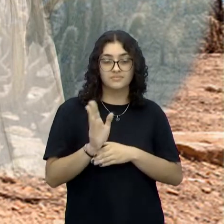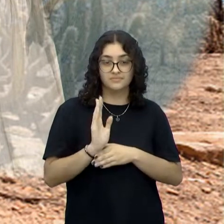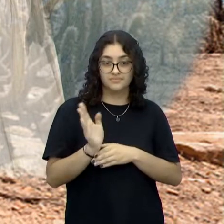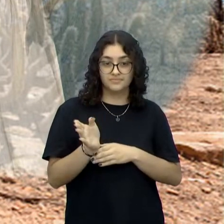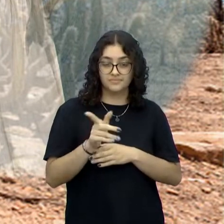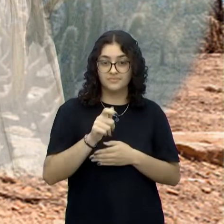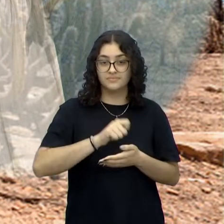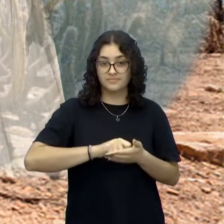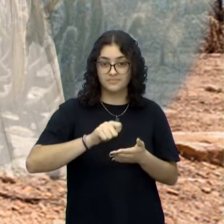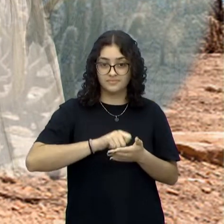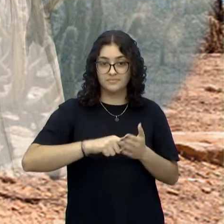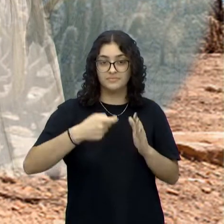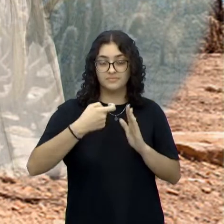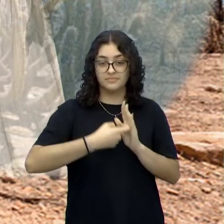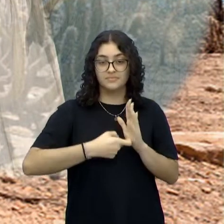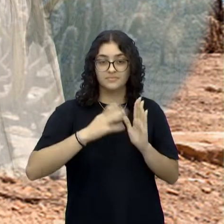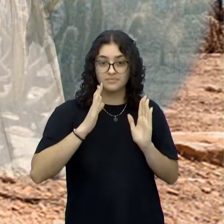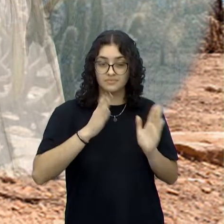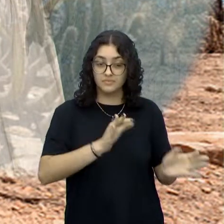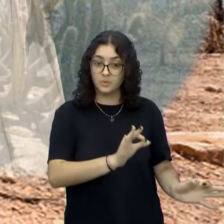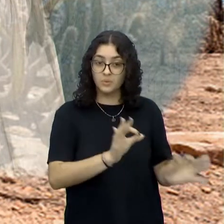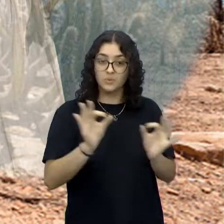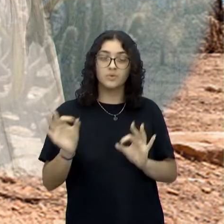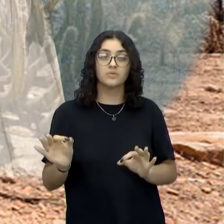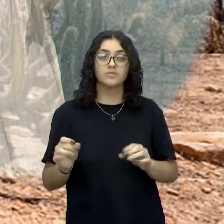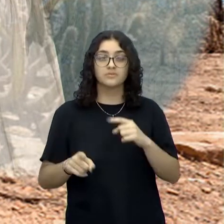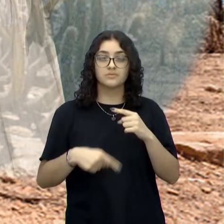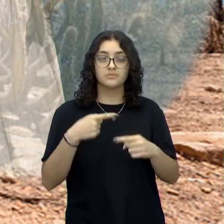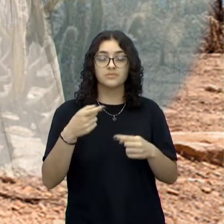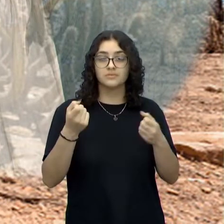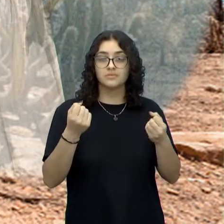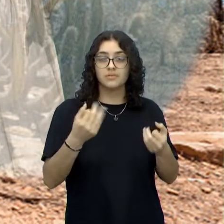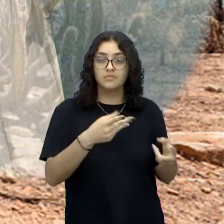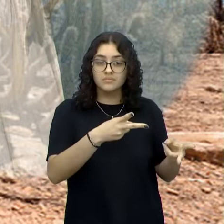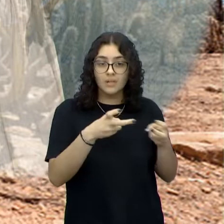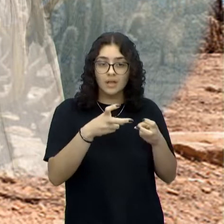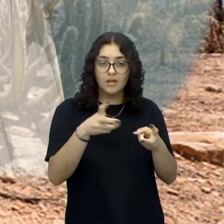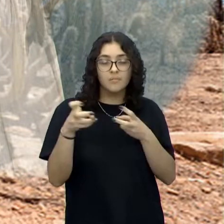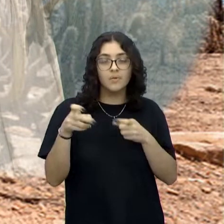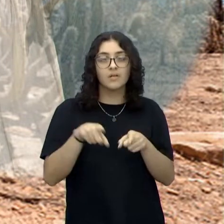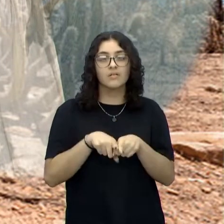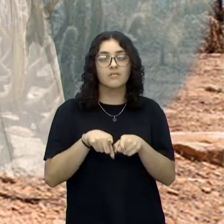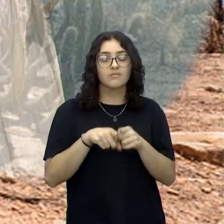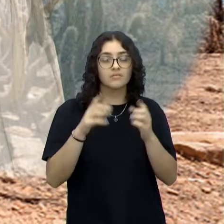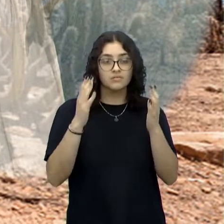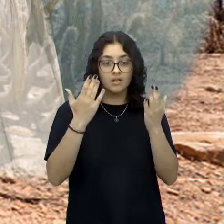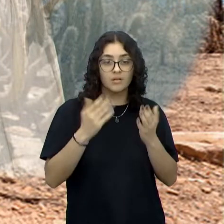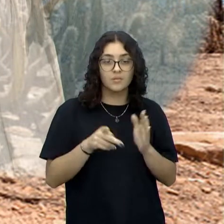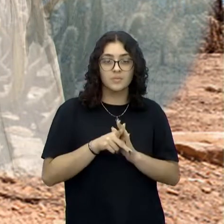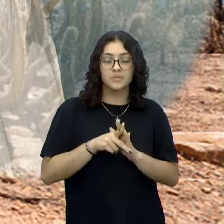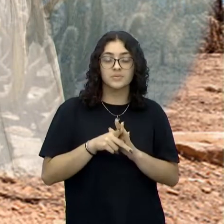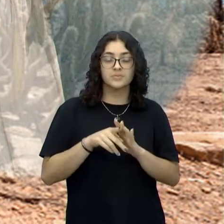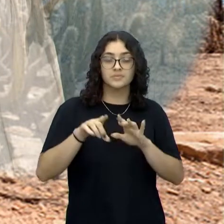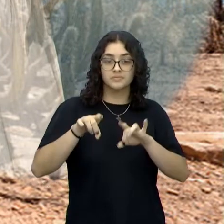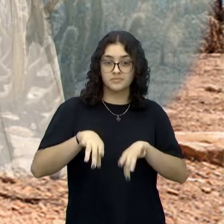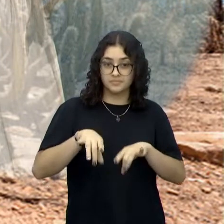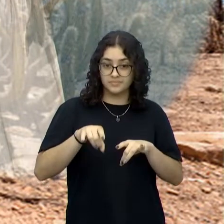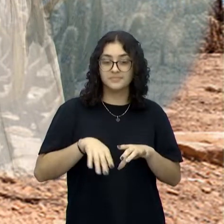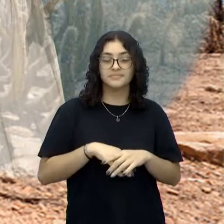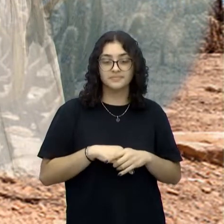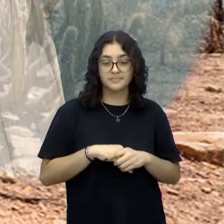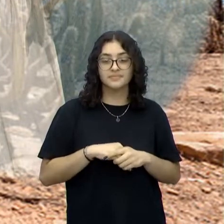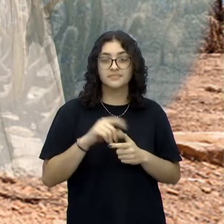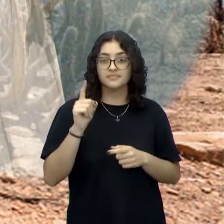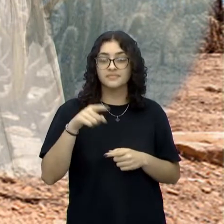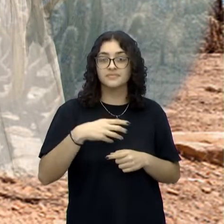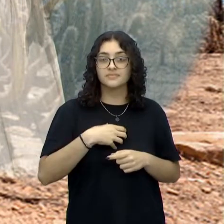você vai escrever um texto após ter assistido ao filme, e aí você vai dizer as suas percepções, vai fazer as suas análises técnicas e tal, como